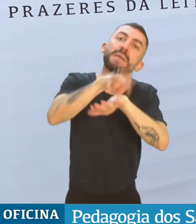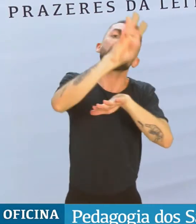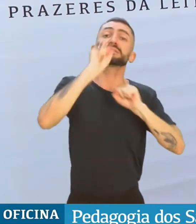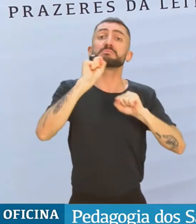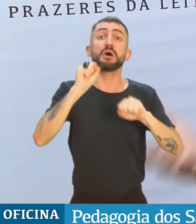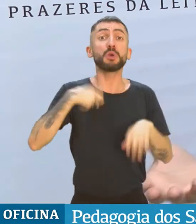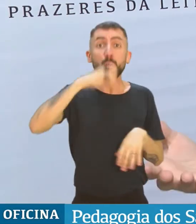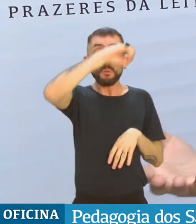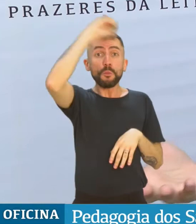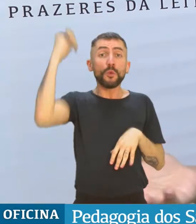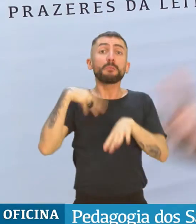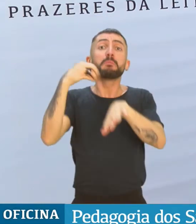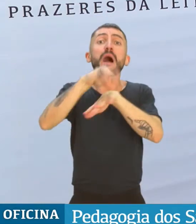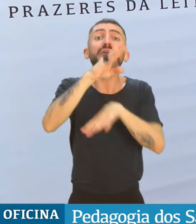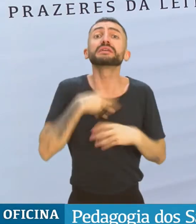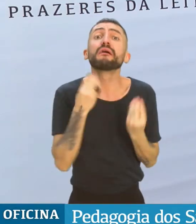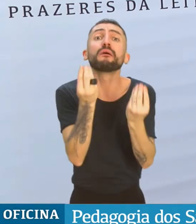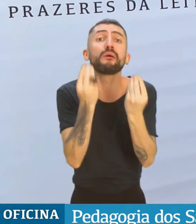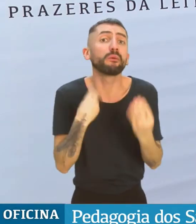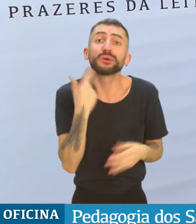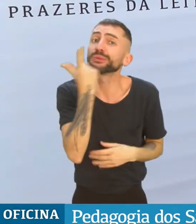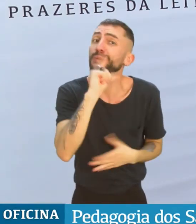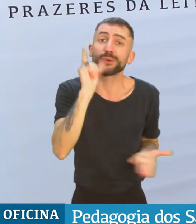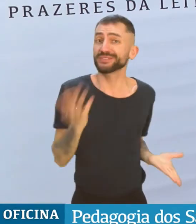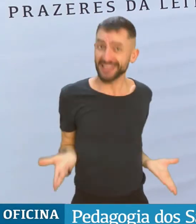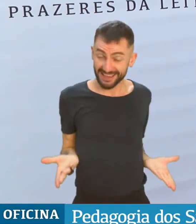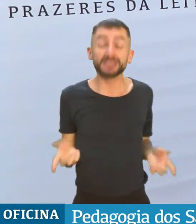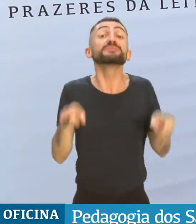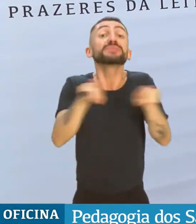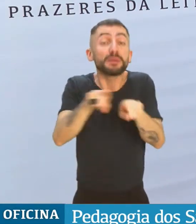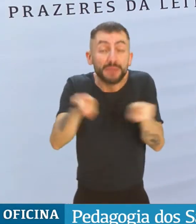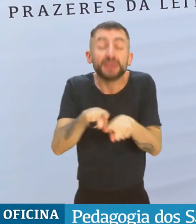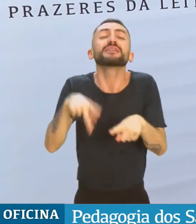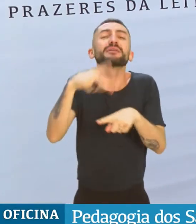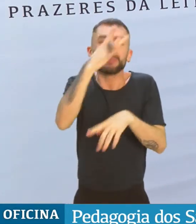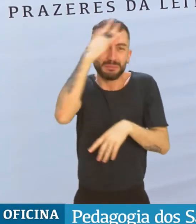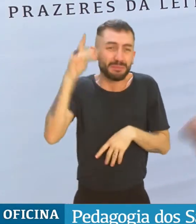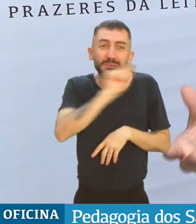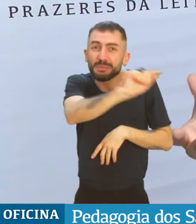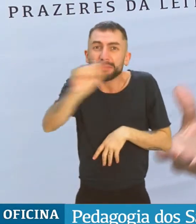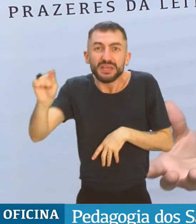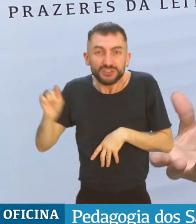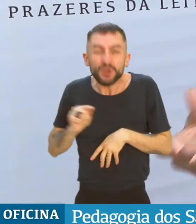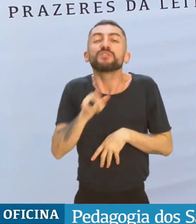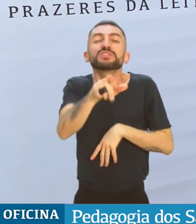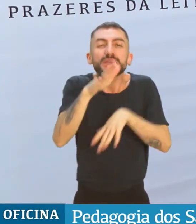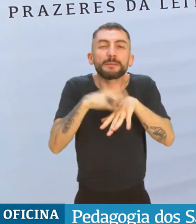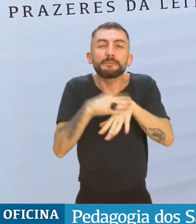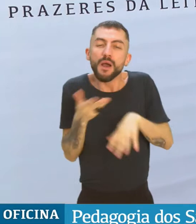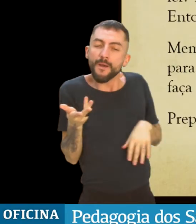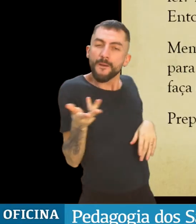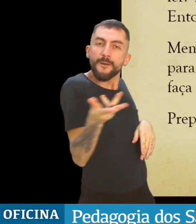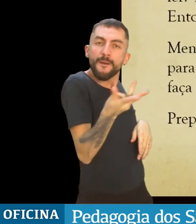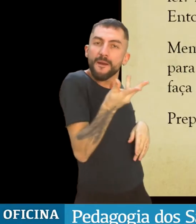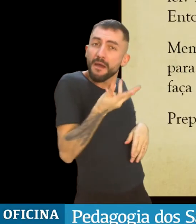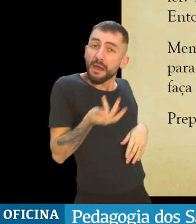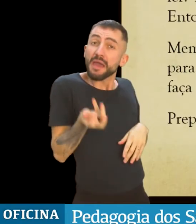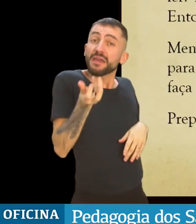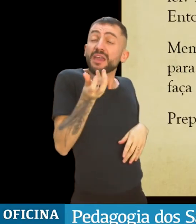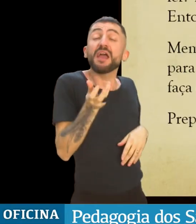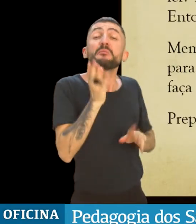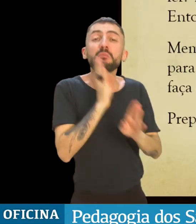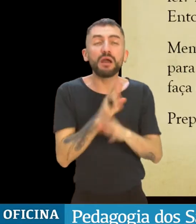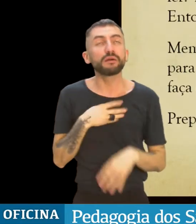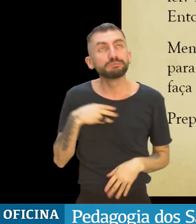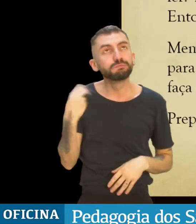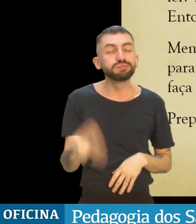vai seduzir ou atrair outras pessoas para essa atividade poética literária se os seus olhos não